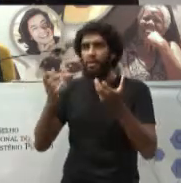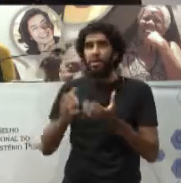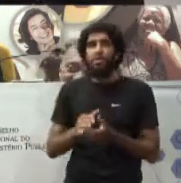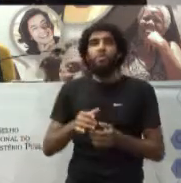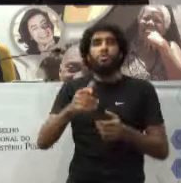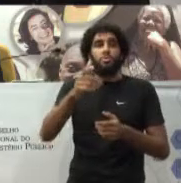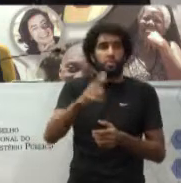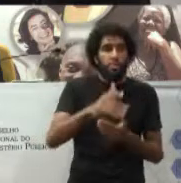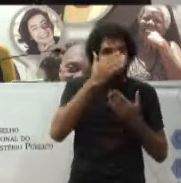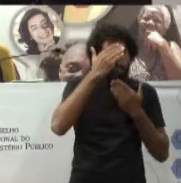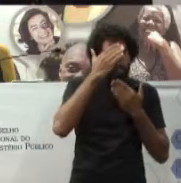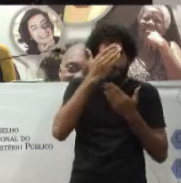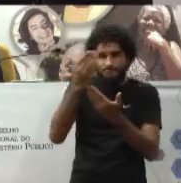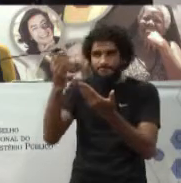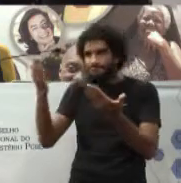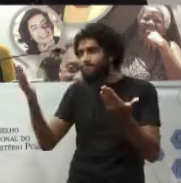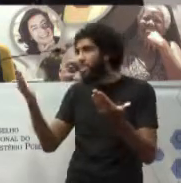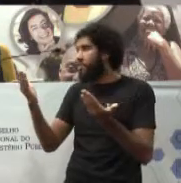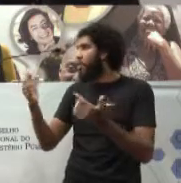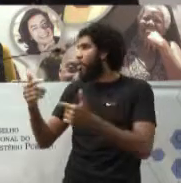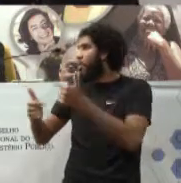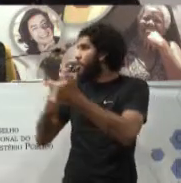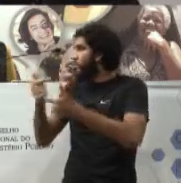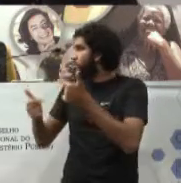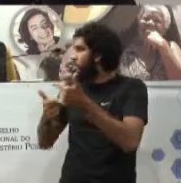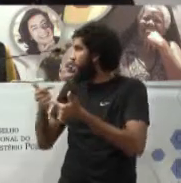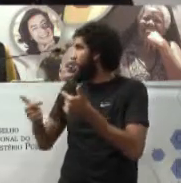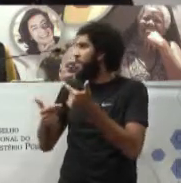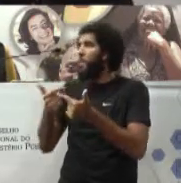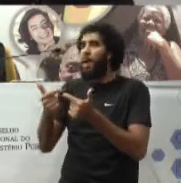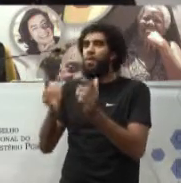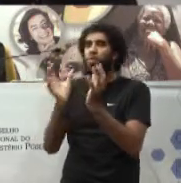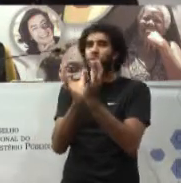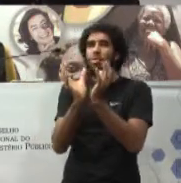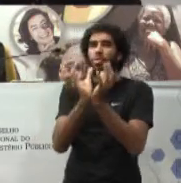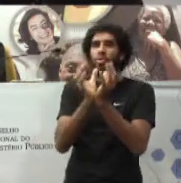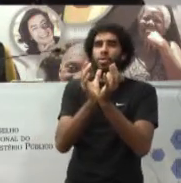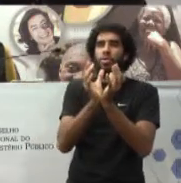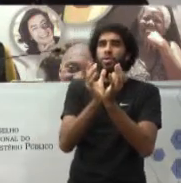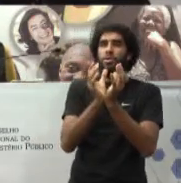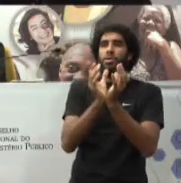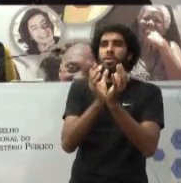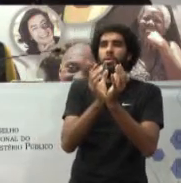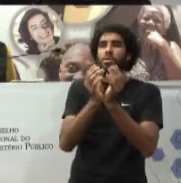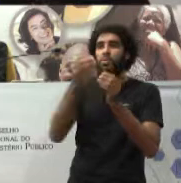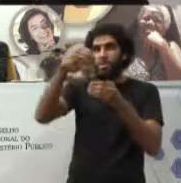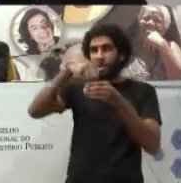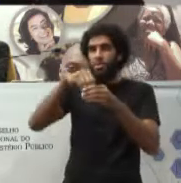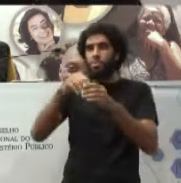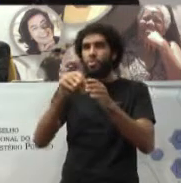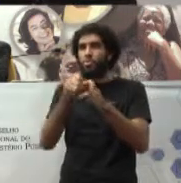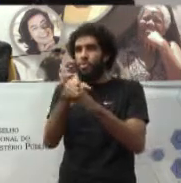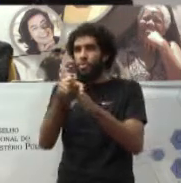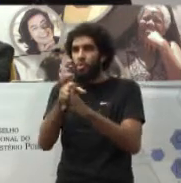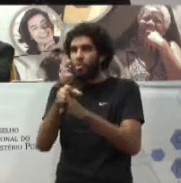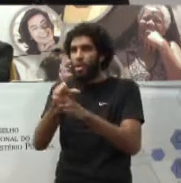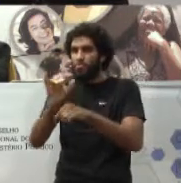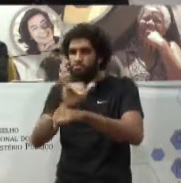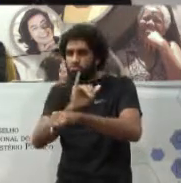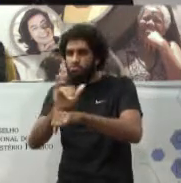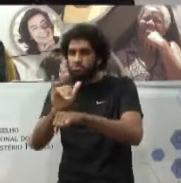agradeço inclusive o trabalho aqui a comissão que eu presido aqui no concelho o planejamento estratégico